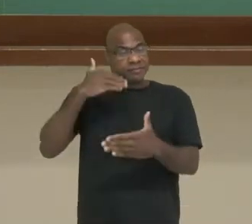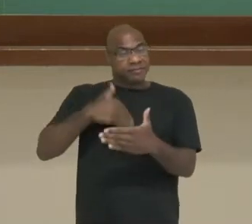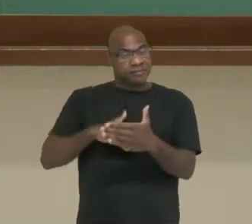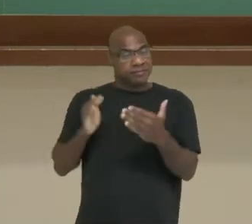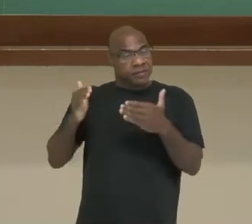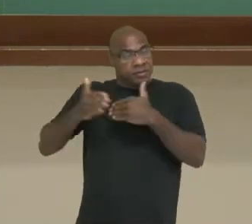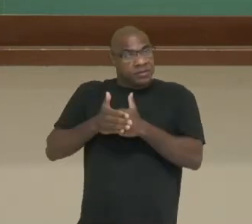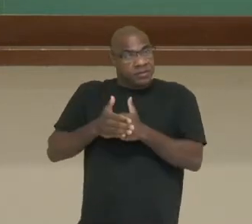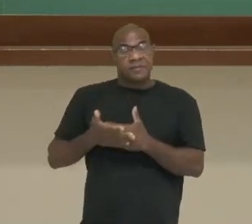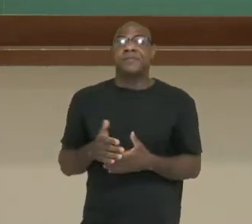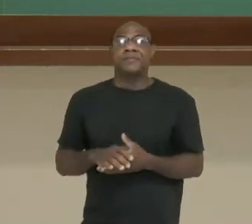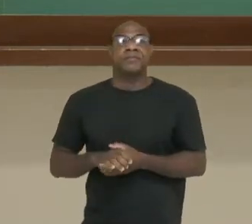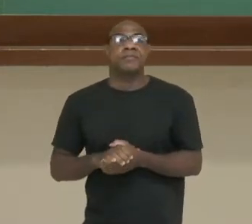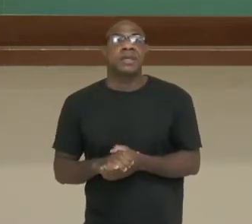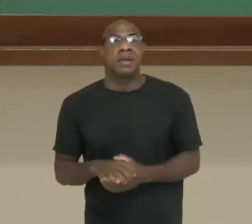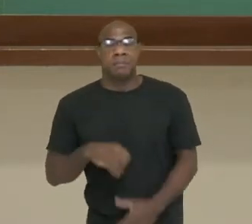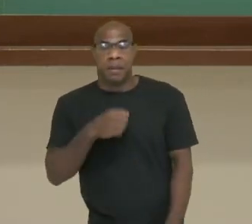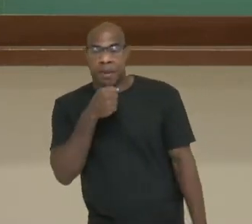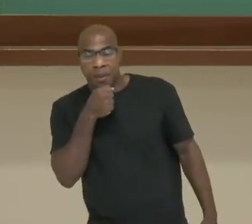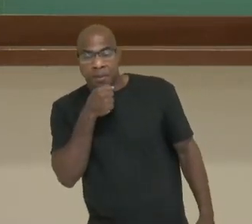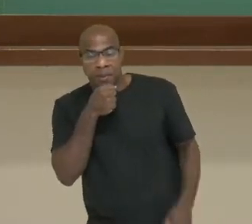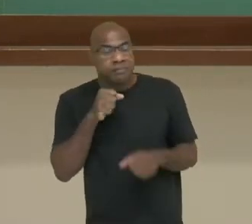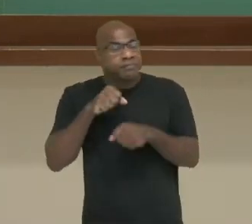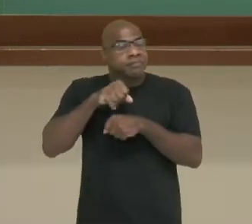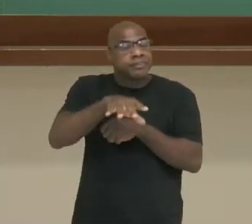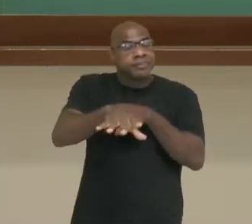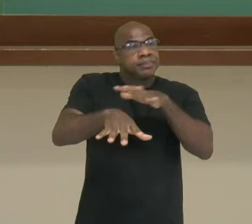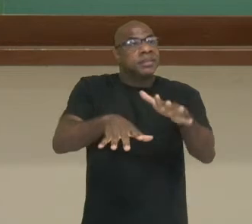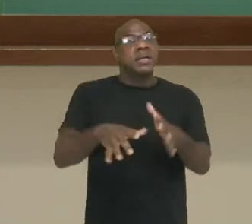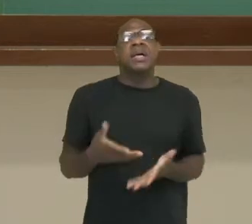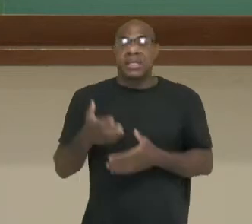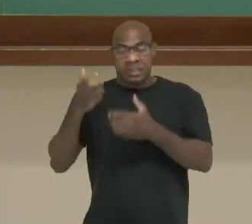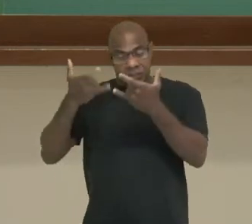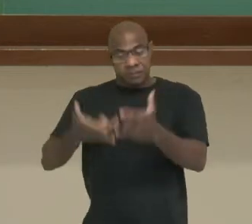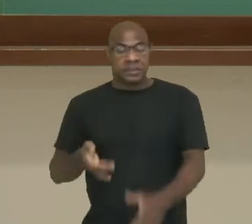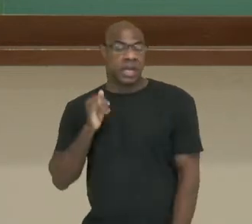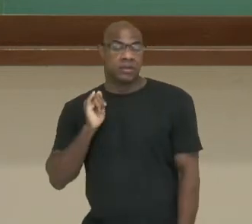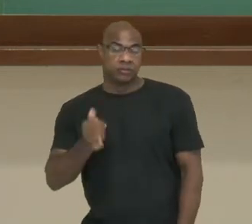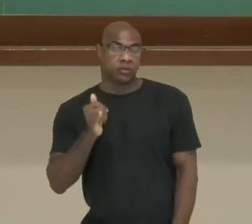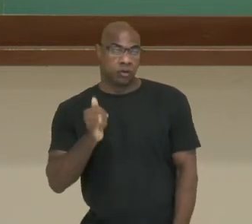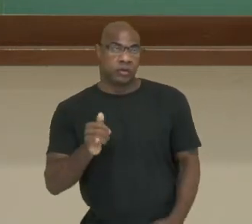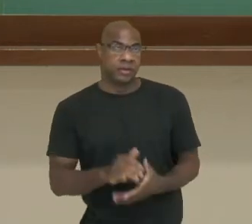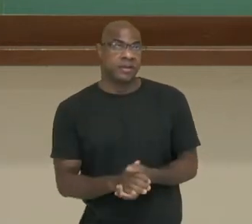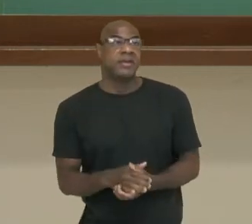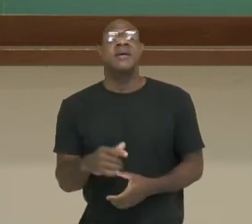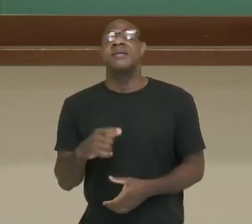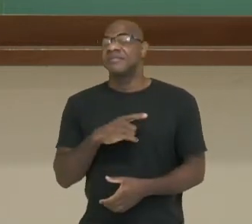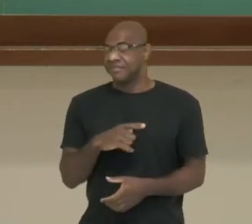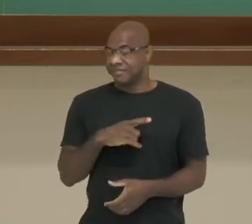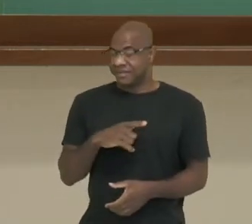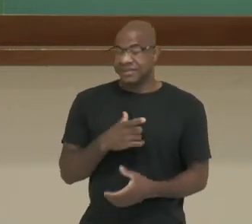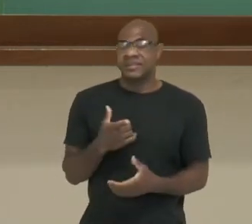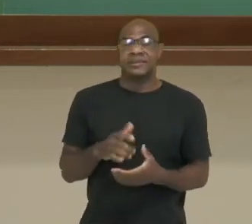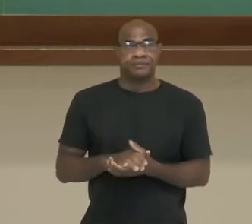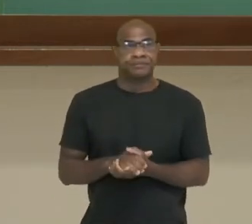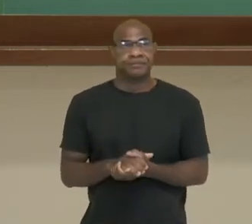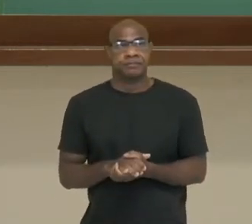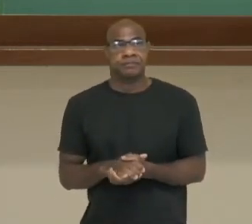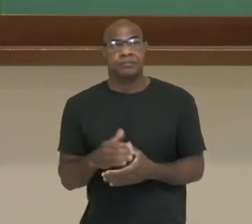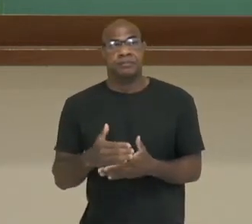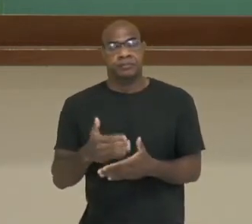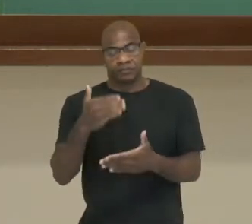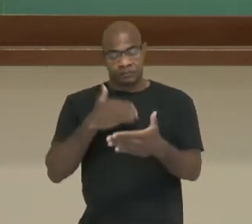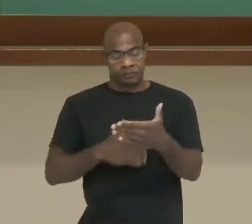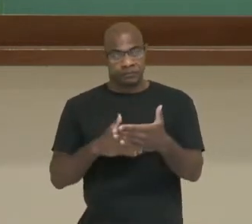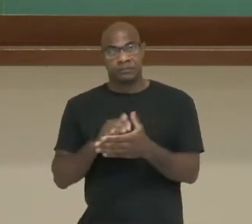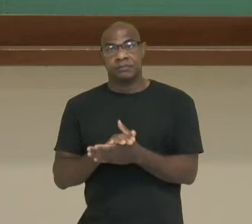diretamente com a plateia, né? Ele está ali, ele narra a história, ele conta, então ele vai ter essas quebras da quarta parede, que é o quê?